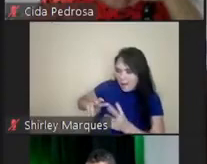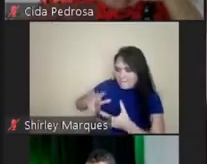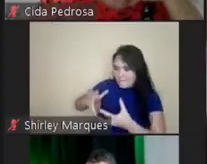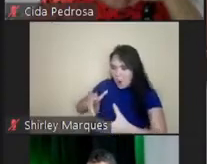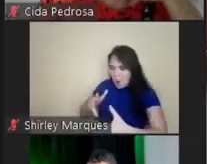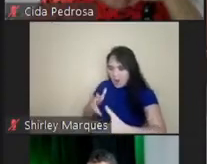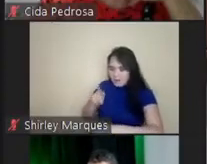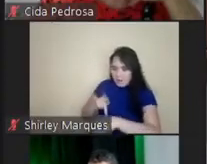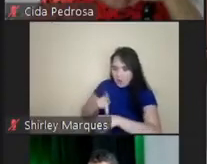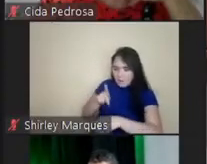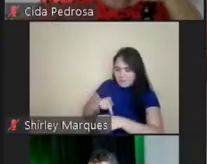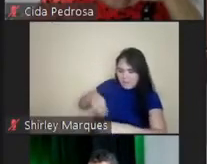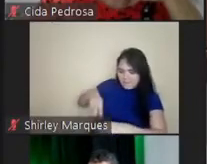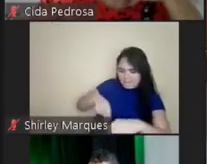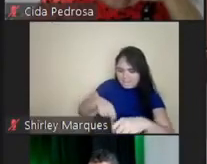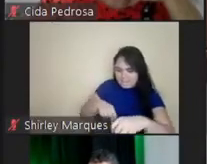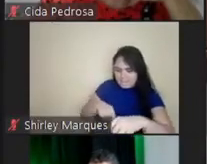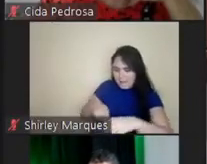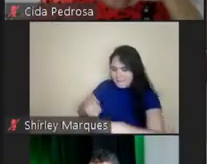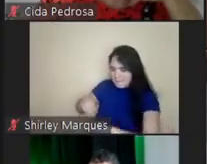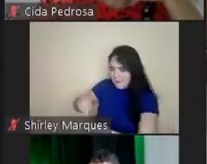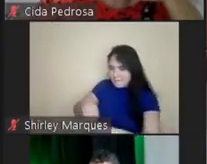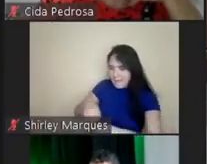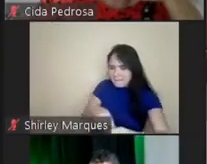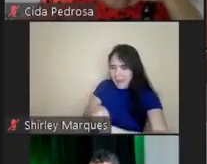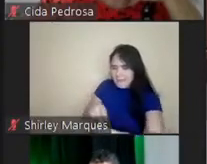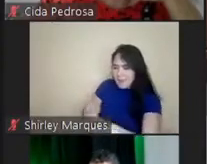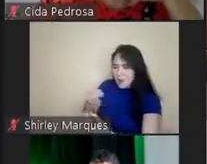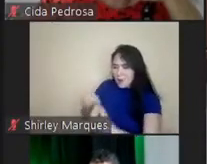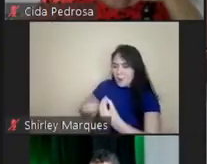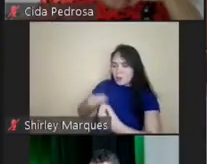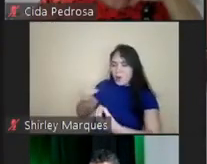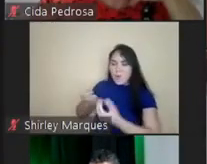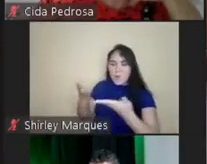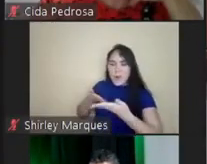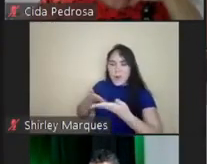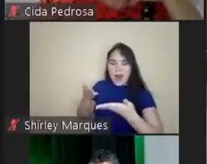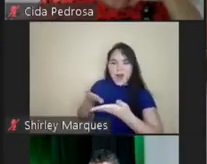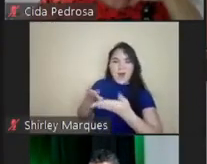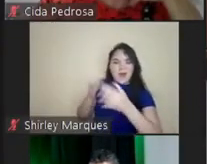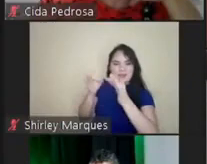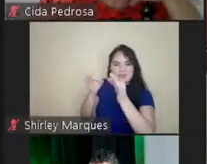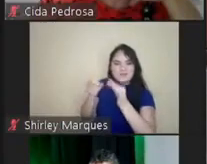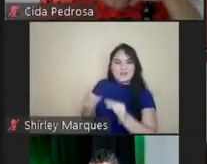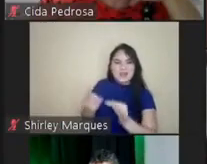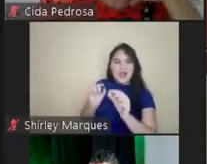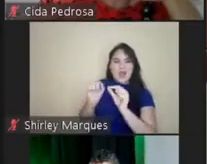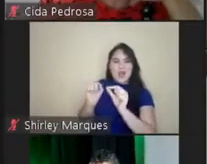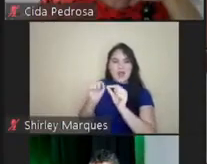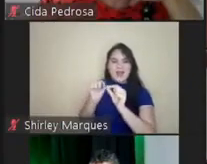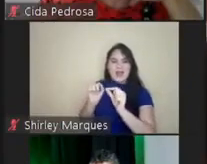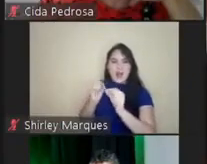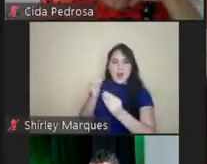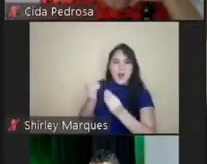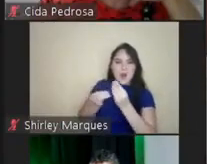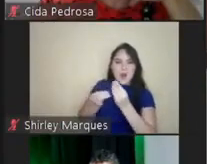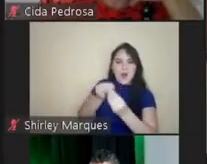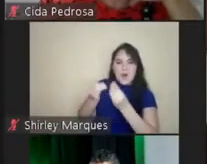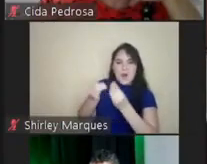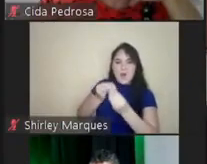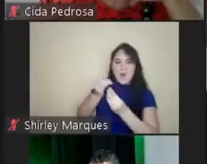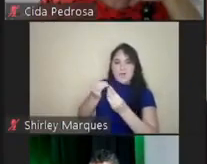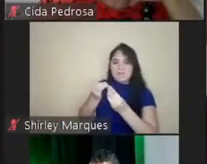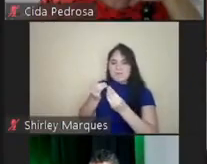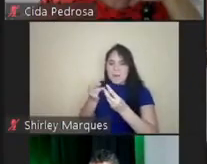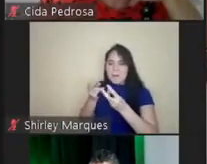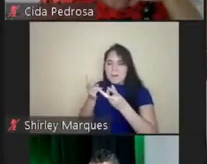Até mesmo o imprevisto está previamente definido em alguma equação do divino, camuflada